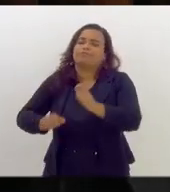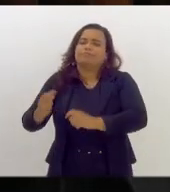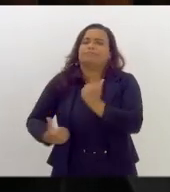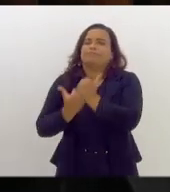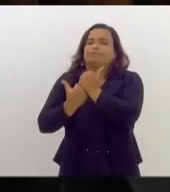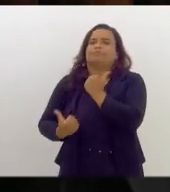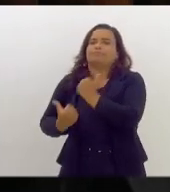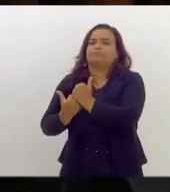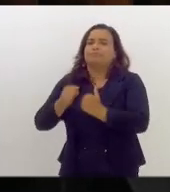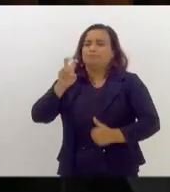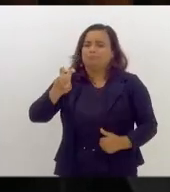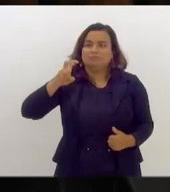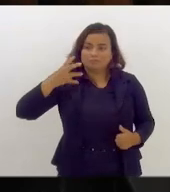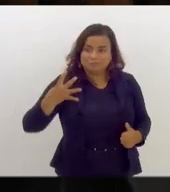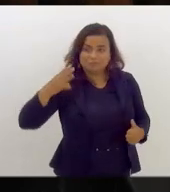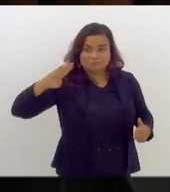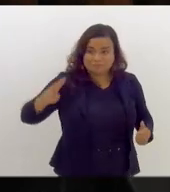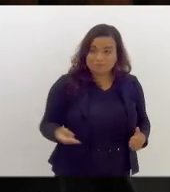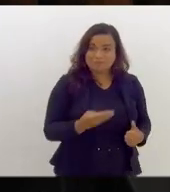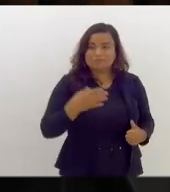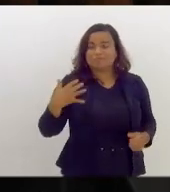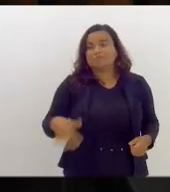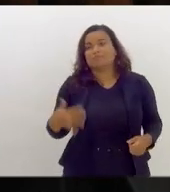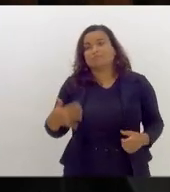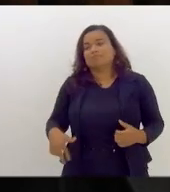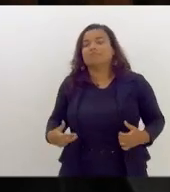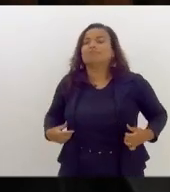54 bilhões e